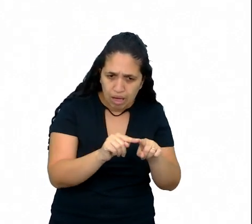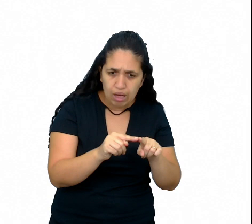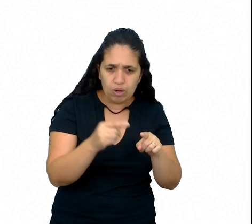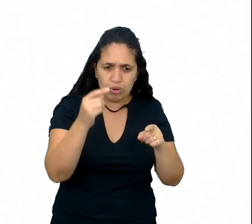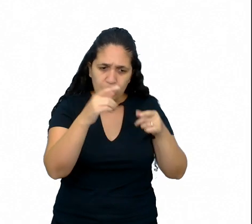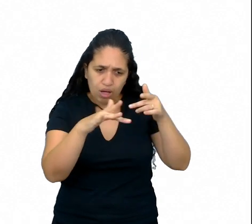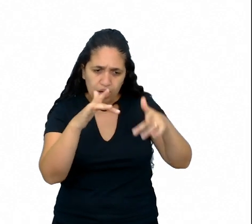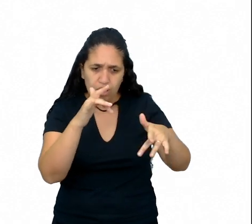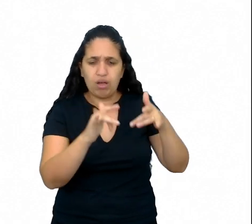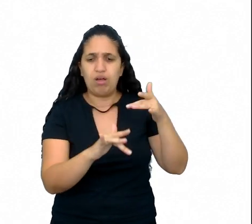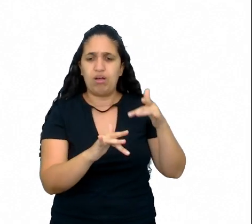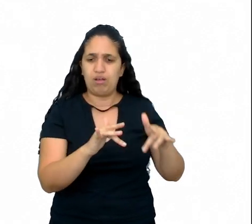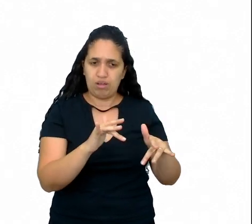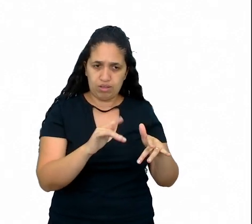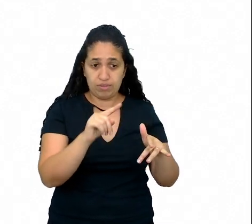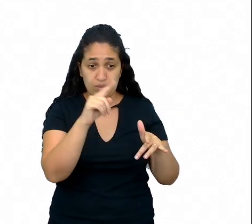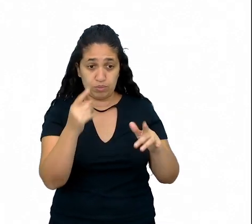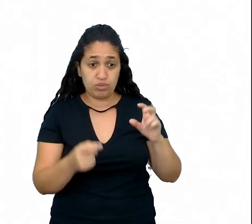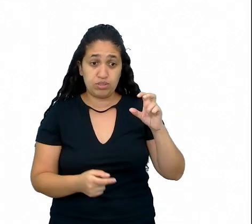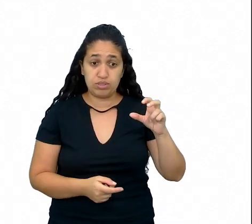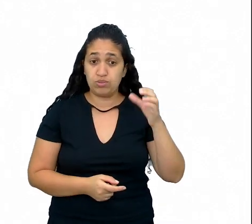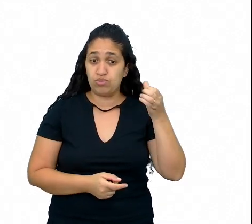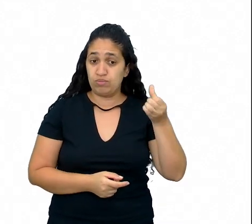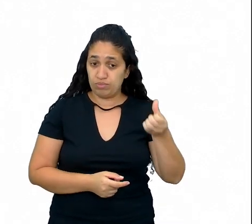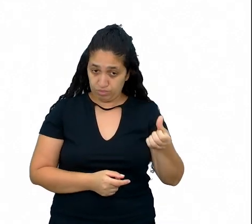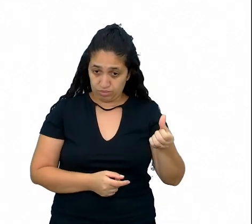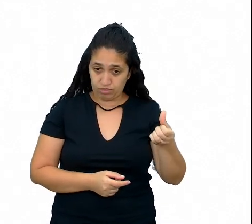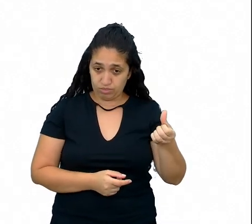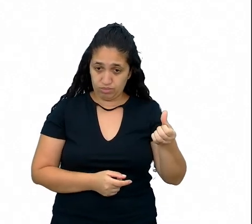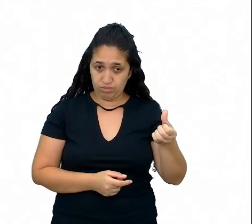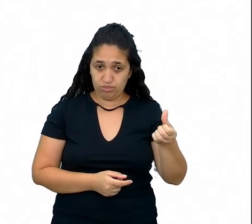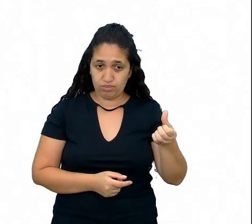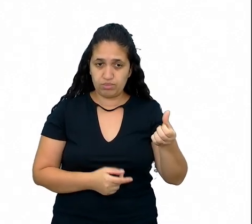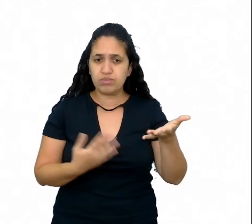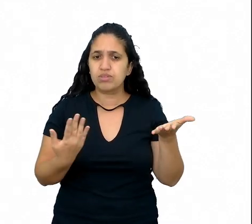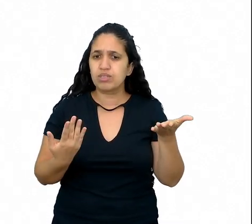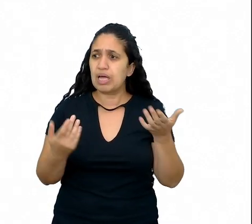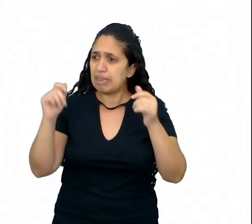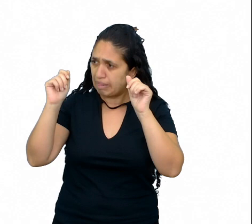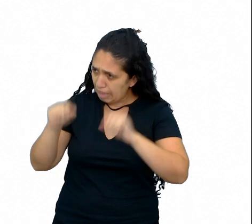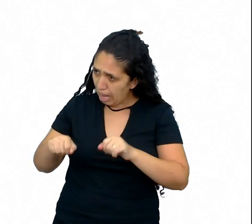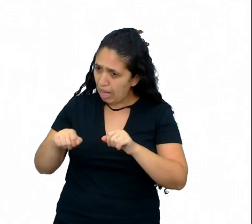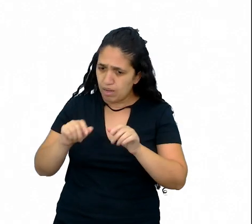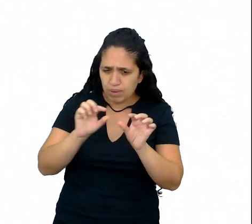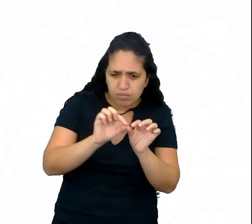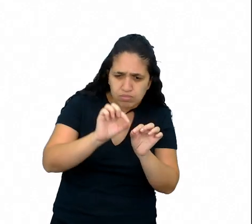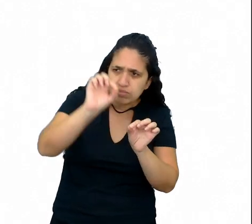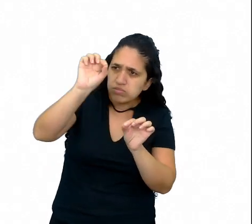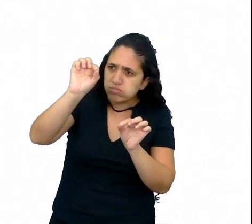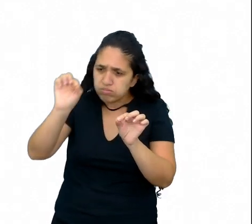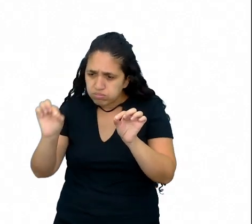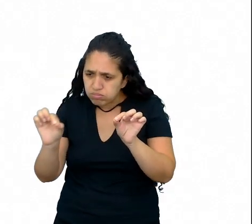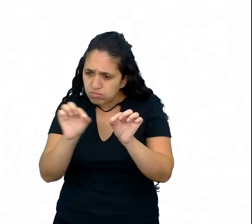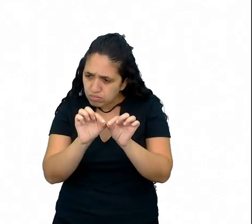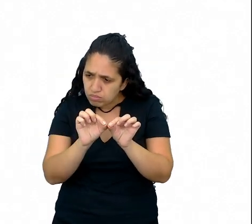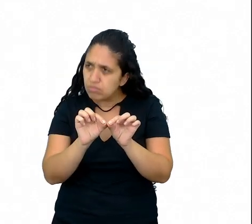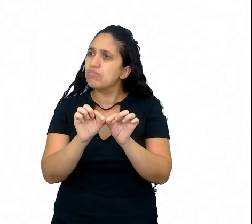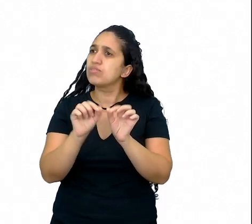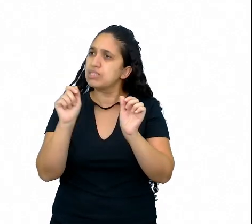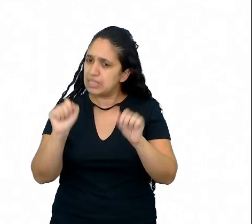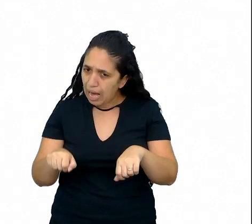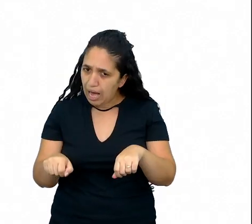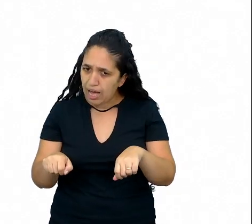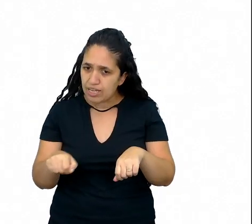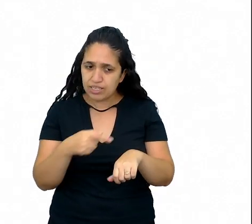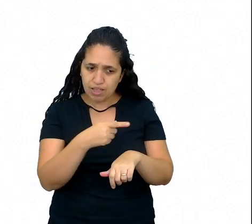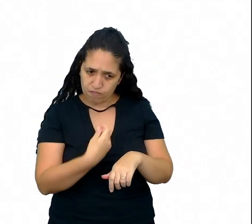elementos também, e aí nas aulas 5 e 6, a gente tem, é possível construir o triângulo, né, verificar a condição de existência, e